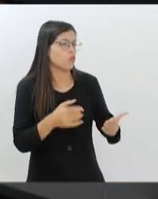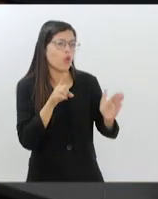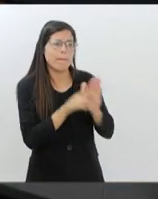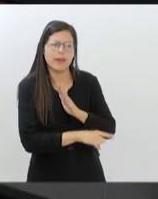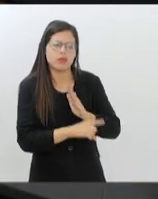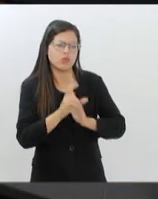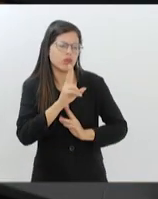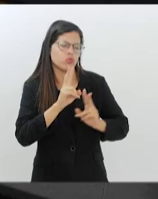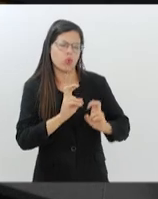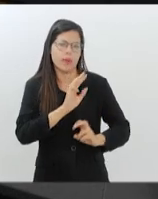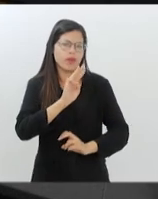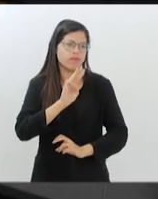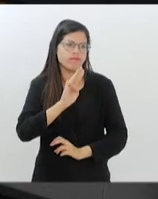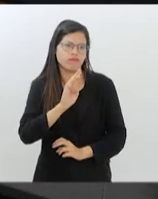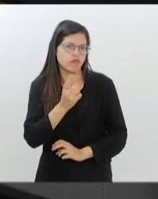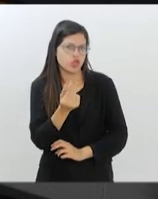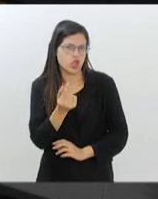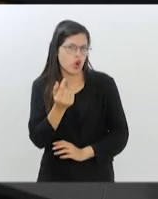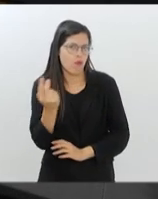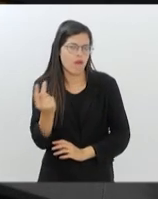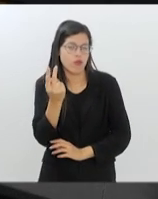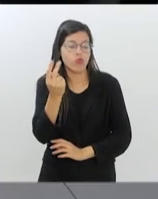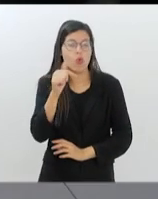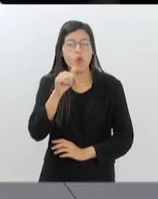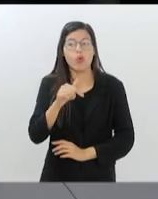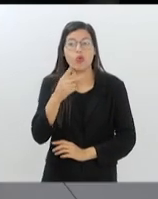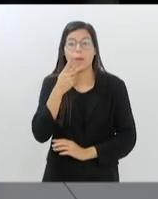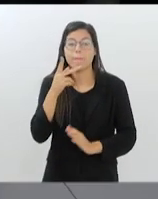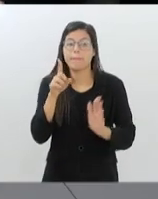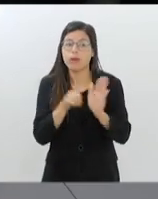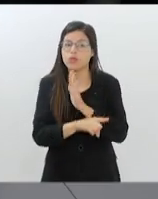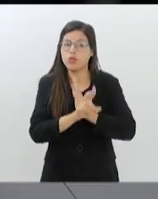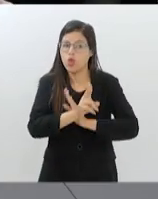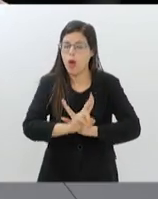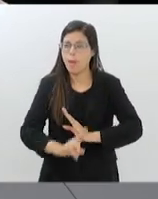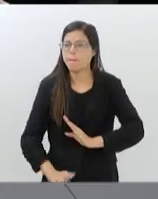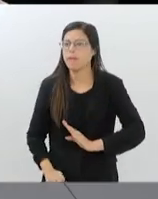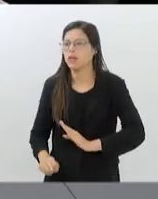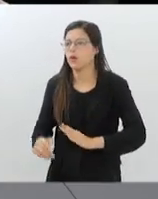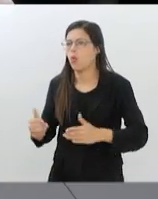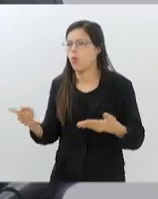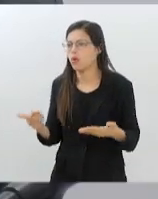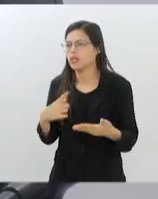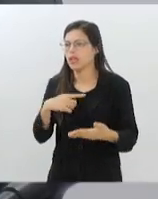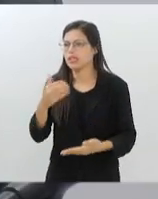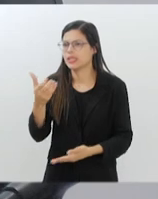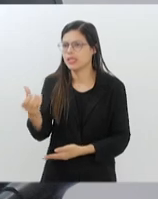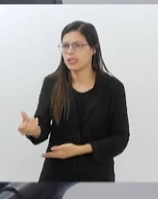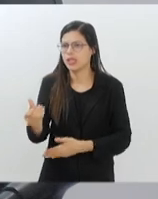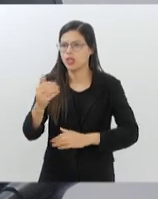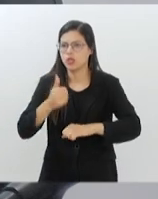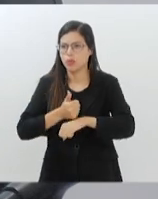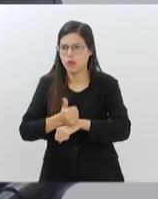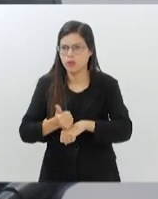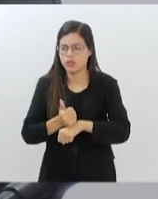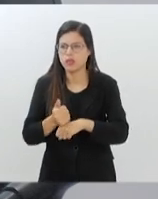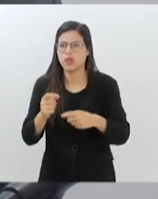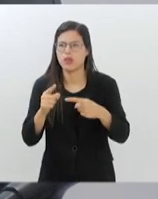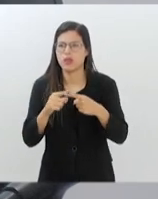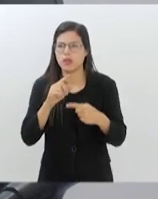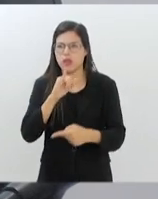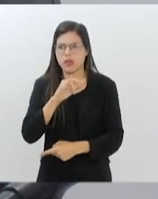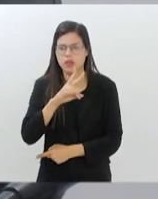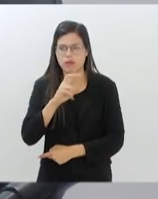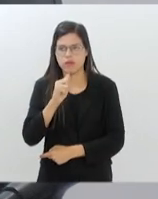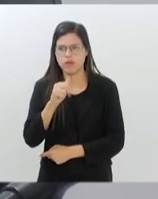núcleo de comunicação do Governo do Estado nós hoje no setor de Publicidade temos seis profissionais Quem são os seis profissionais já mencionei aqui temos Ivan